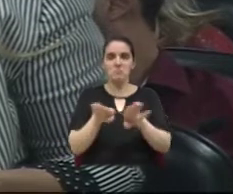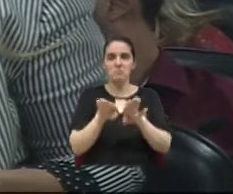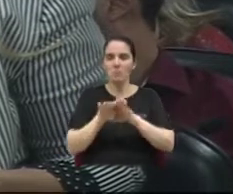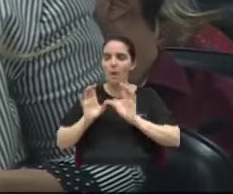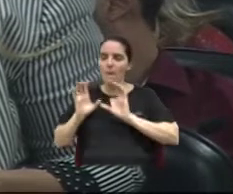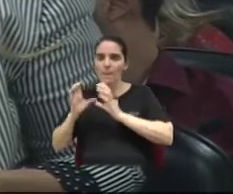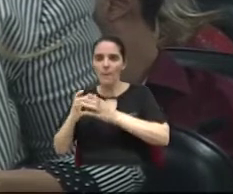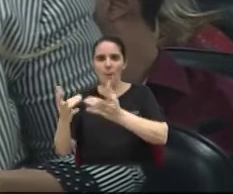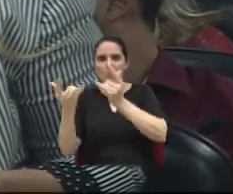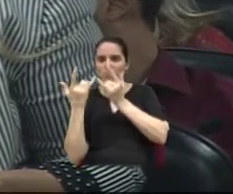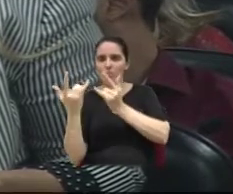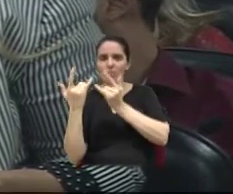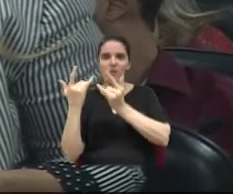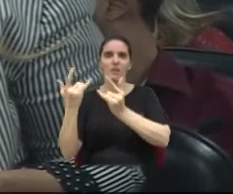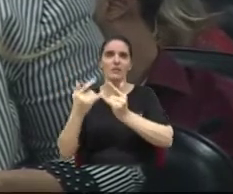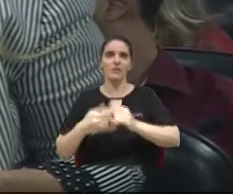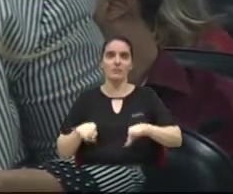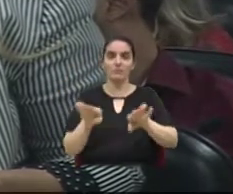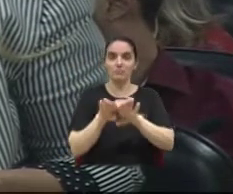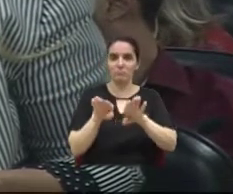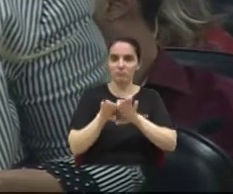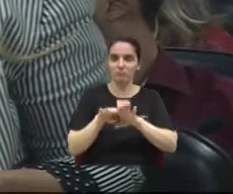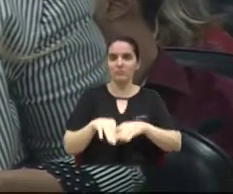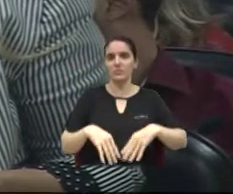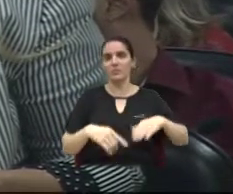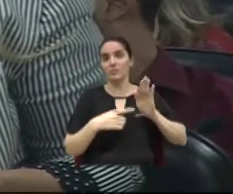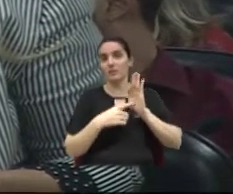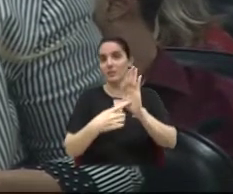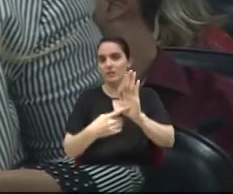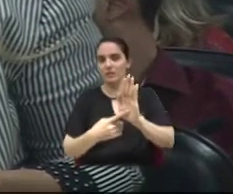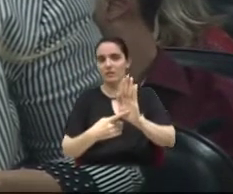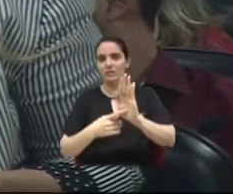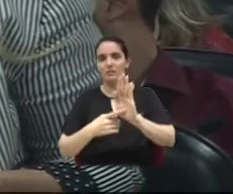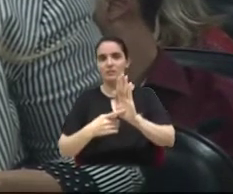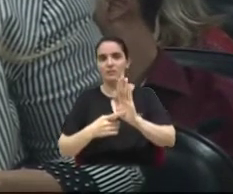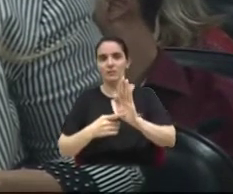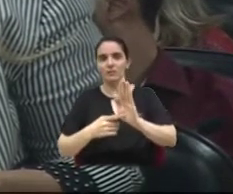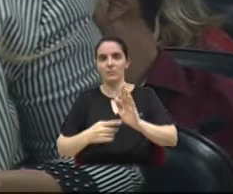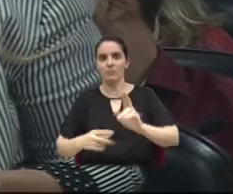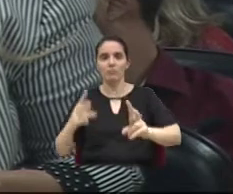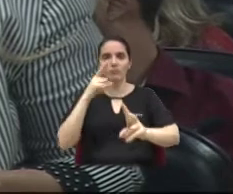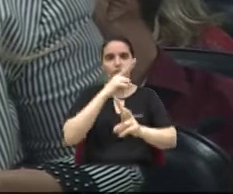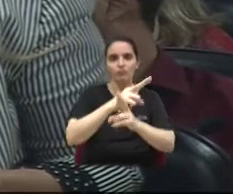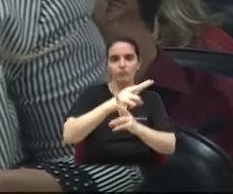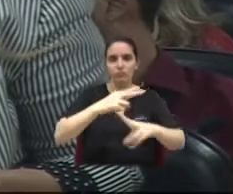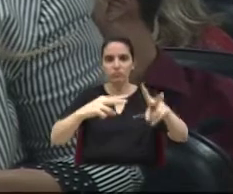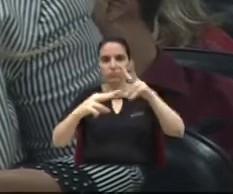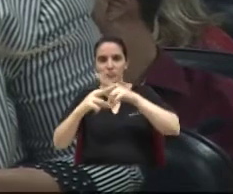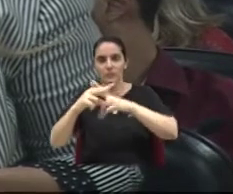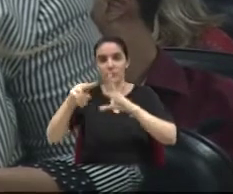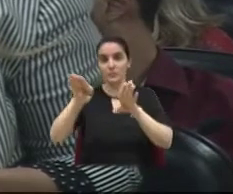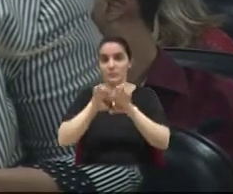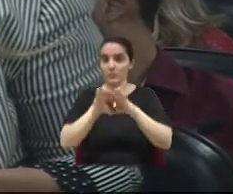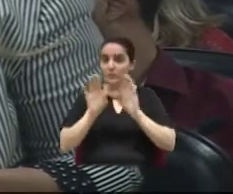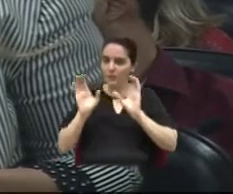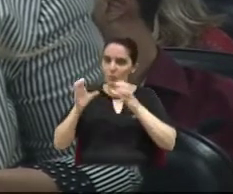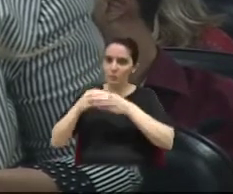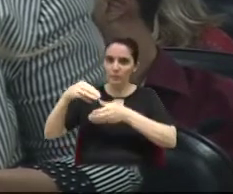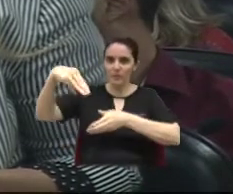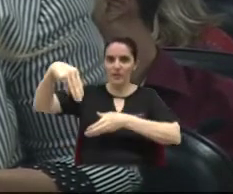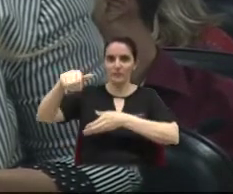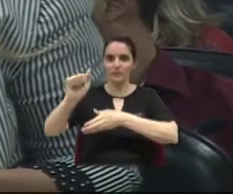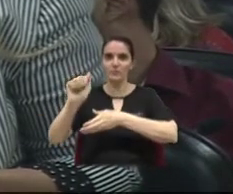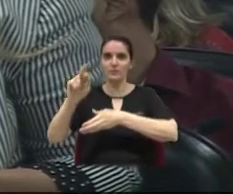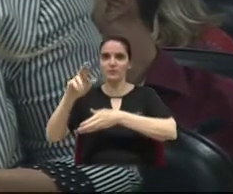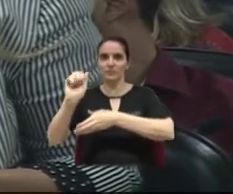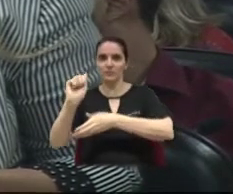rock, aconteceu a apresentação cultural de capoeira e maracatu. O evento contou